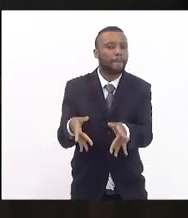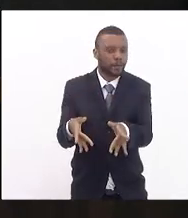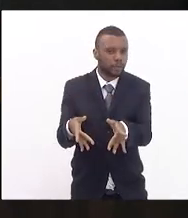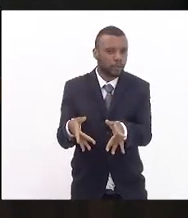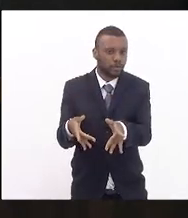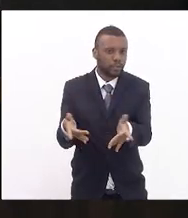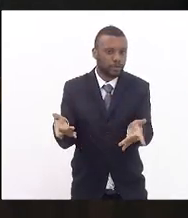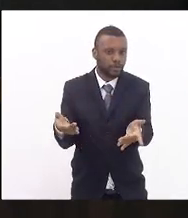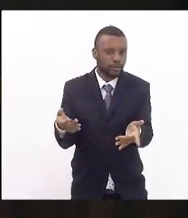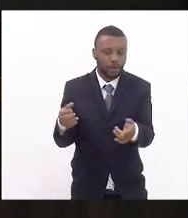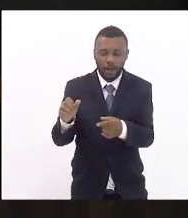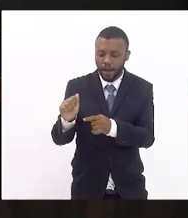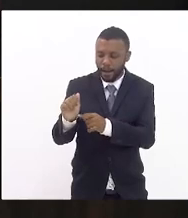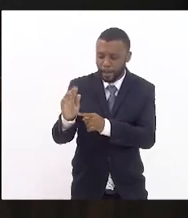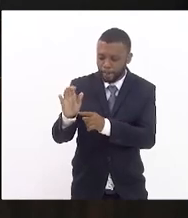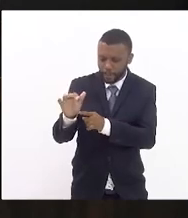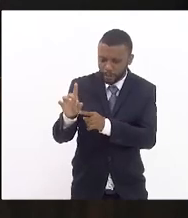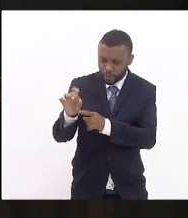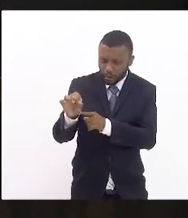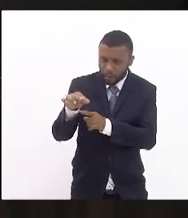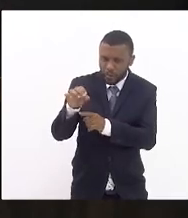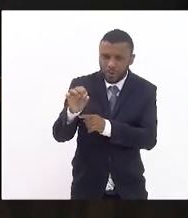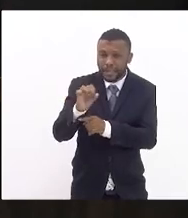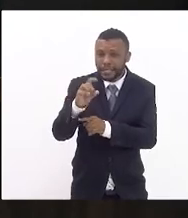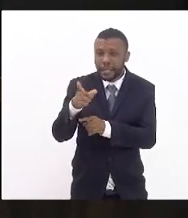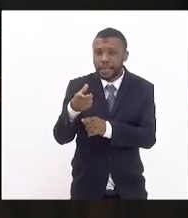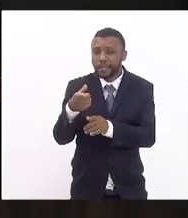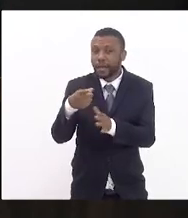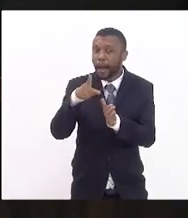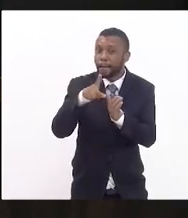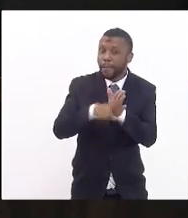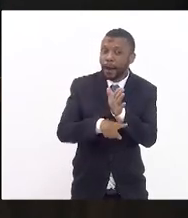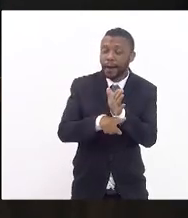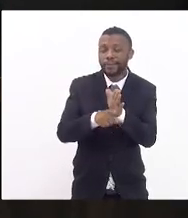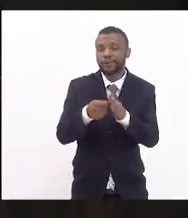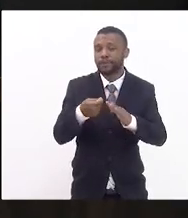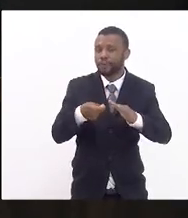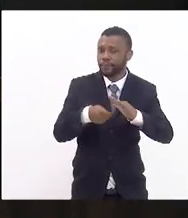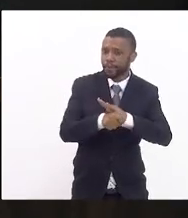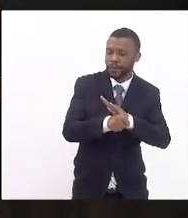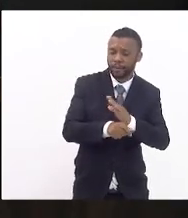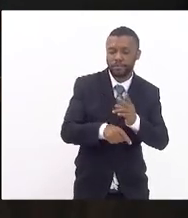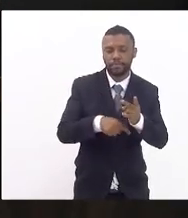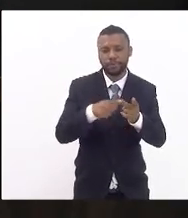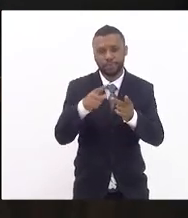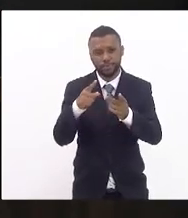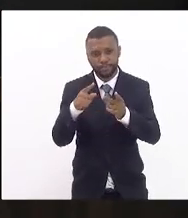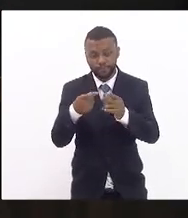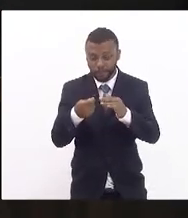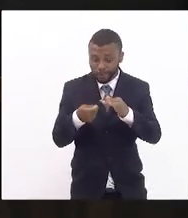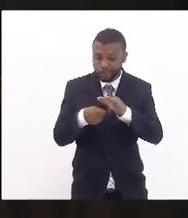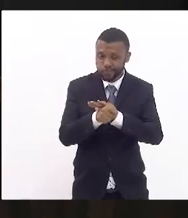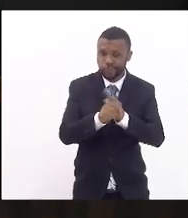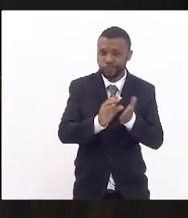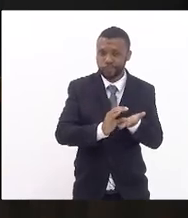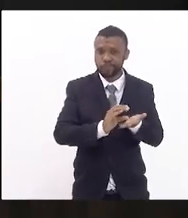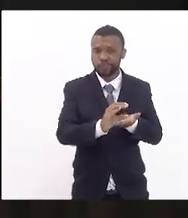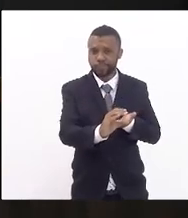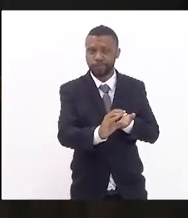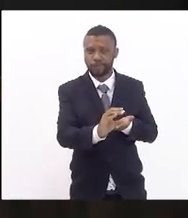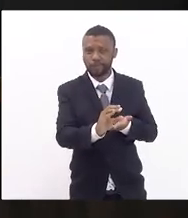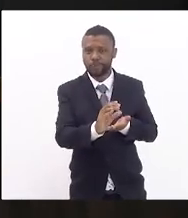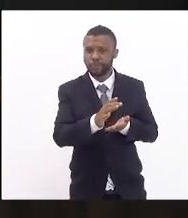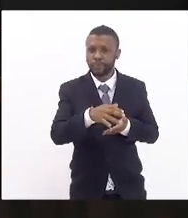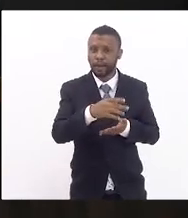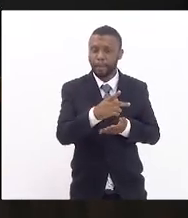Se eles amortizam os investimentos, se eles abatem os investimentos feito na